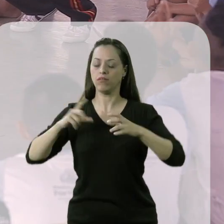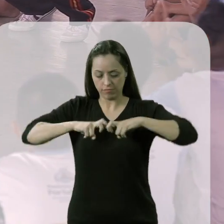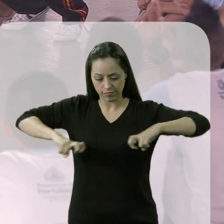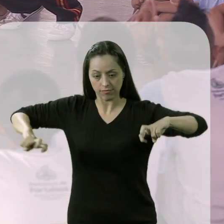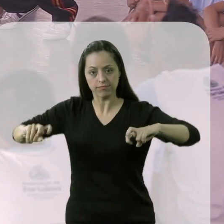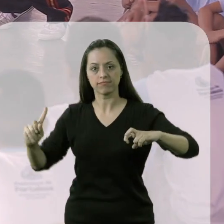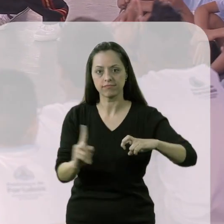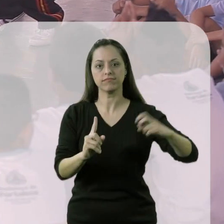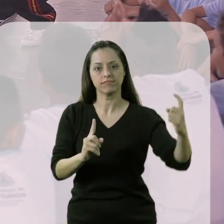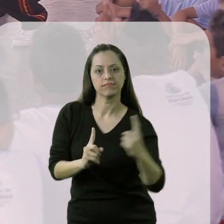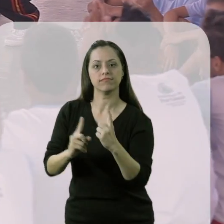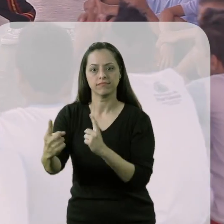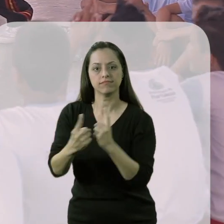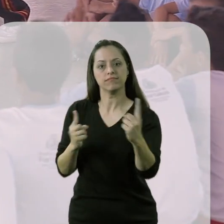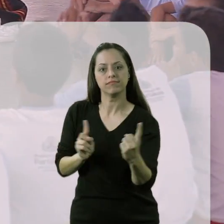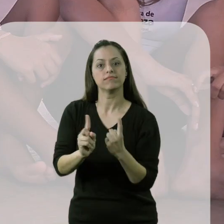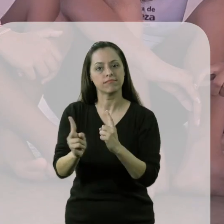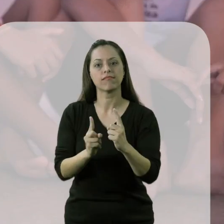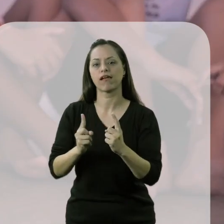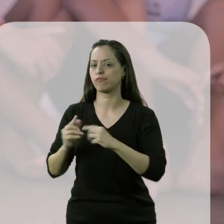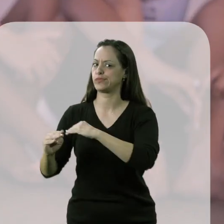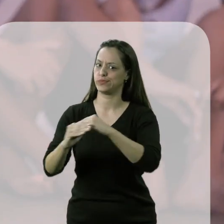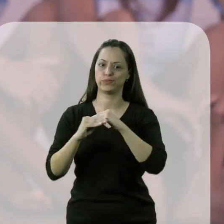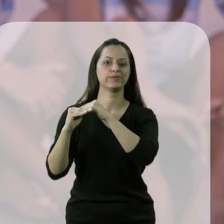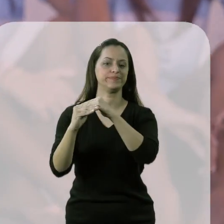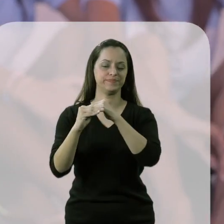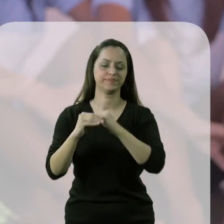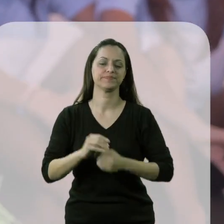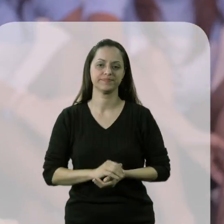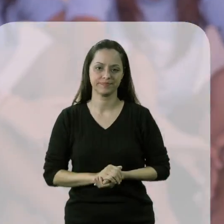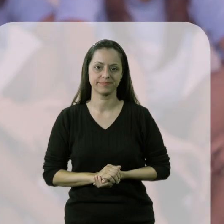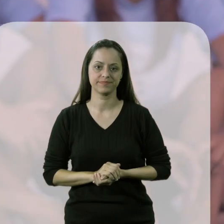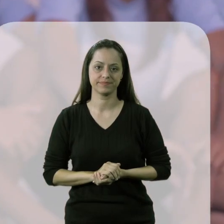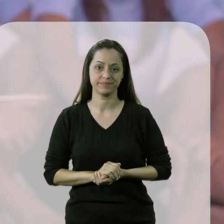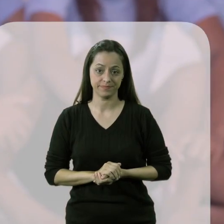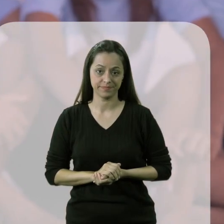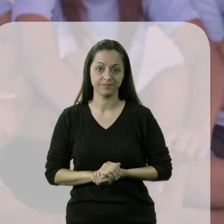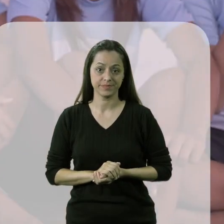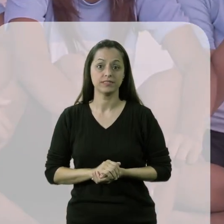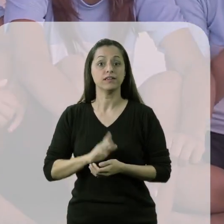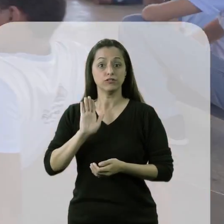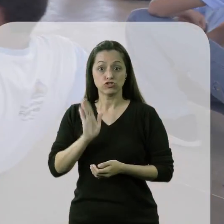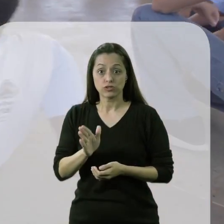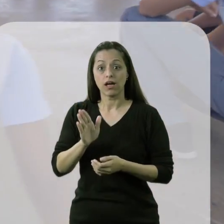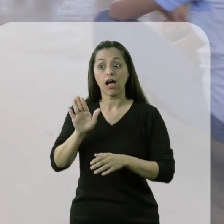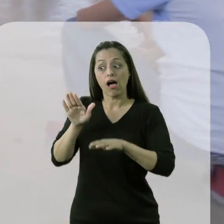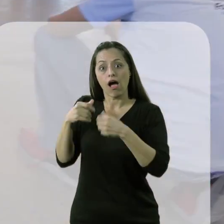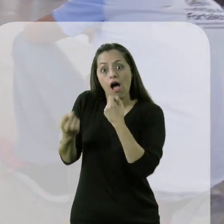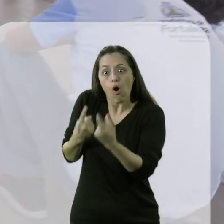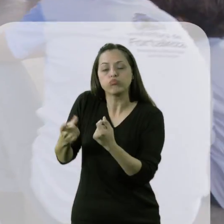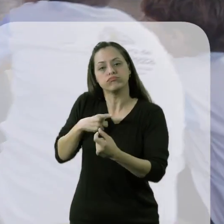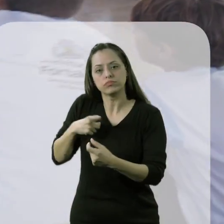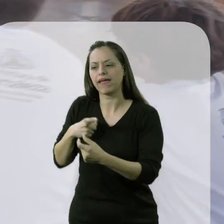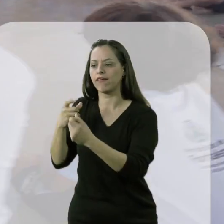tem que estar um ao lado do outro na roda, onde todos são iguais. Professor toca berimbau e crianças jogam capoeira. Só estava jogando capoeira aqueles que